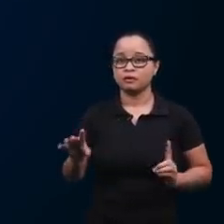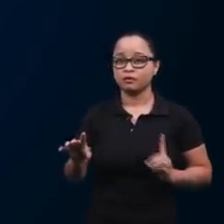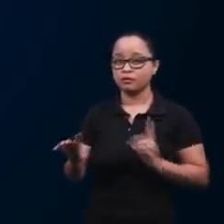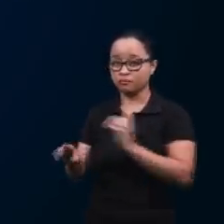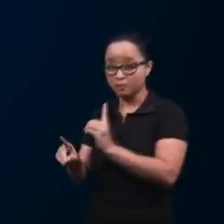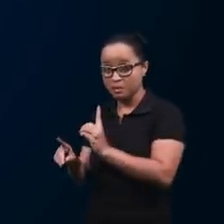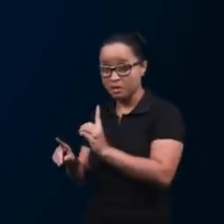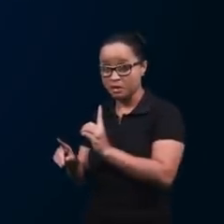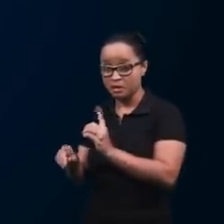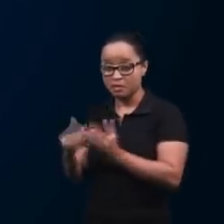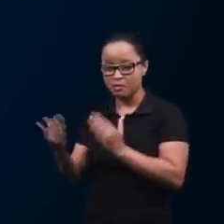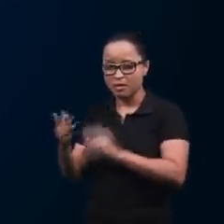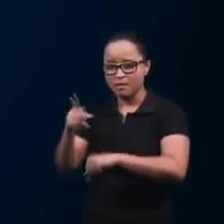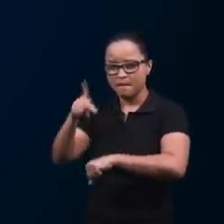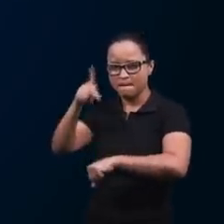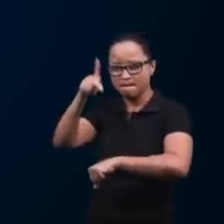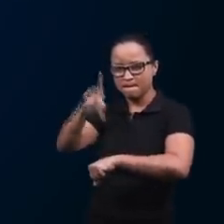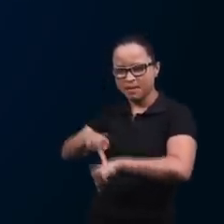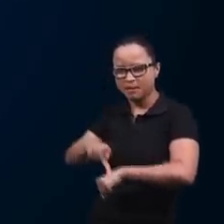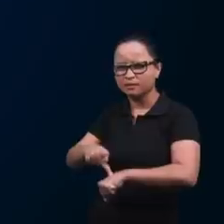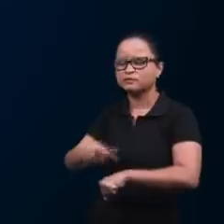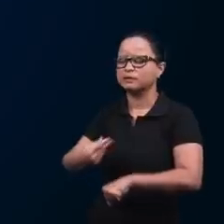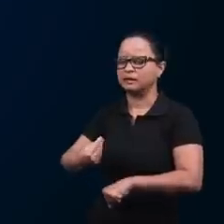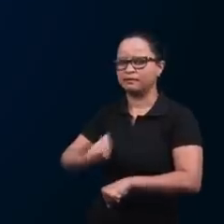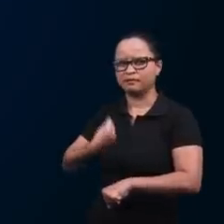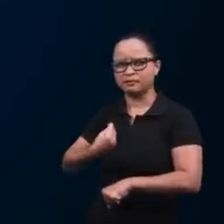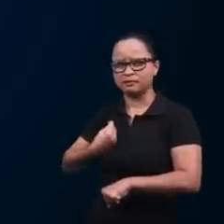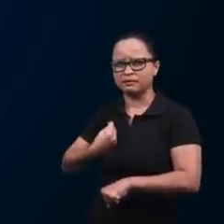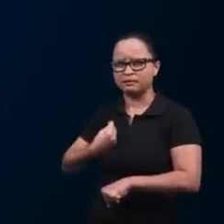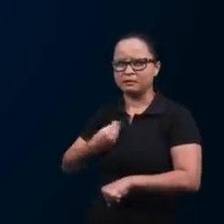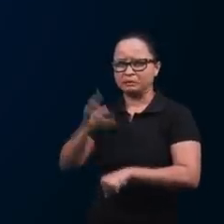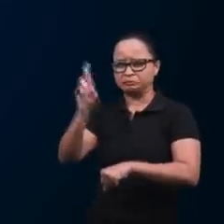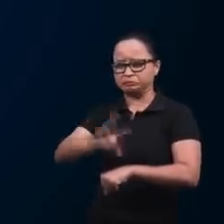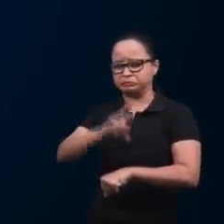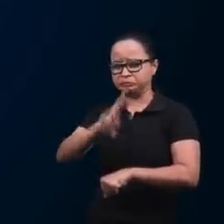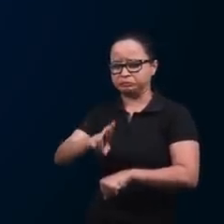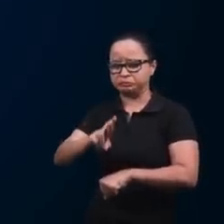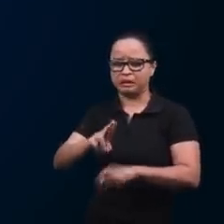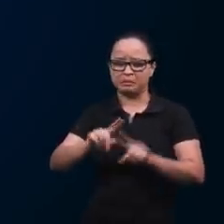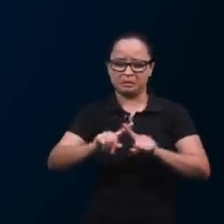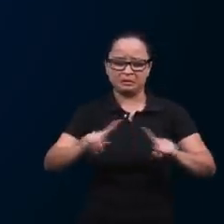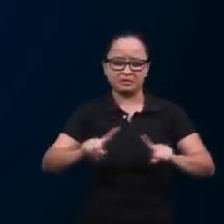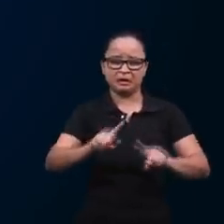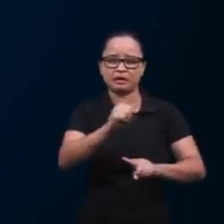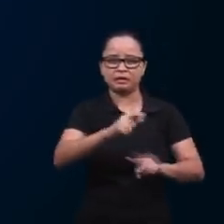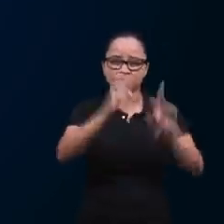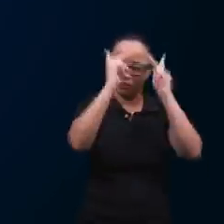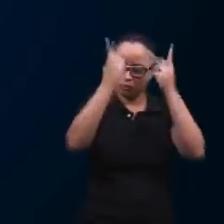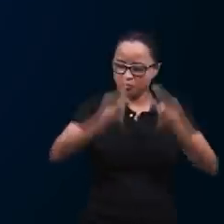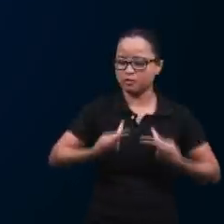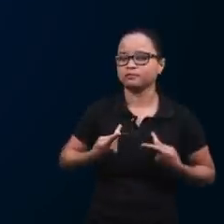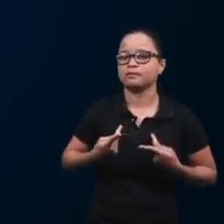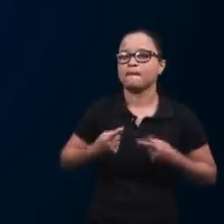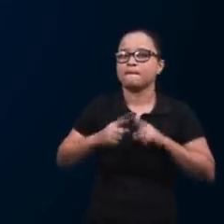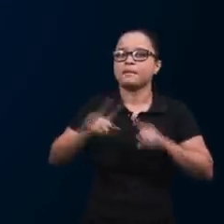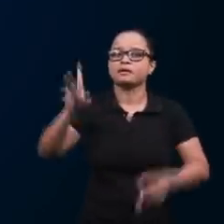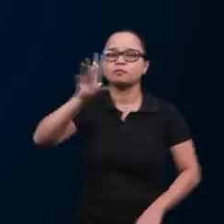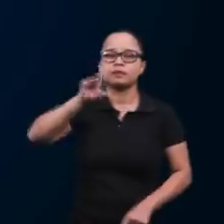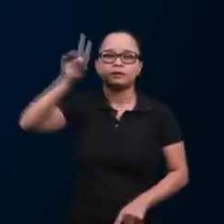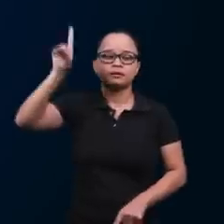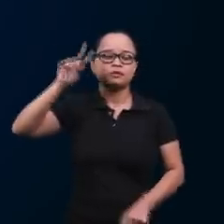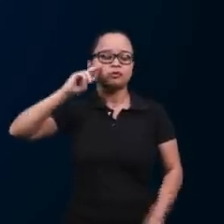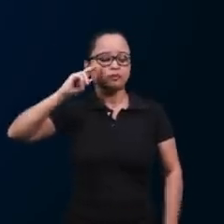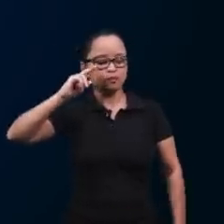para ele Pedra Viva reprovada na verdade pelos homens mas para com